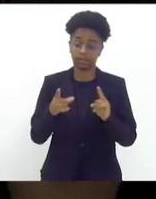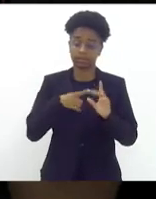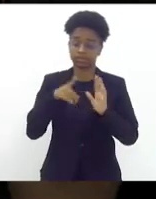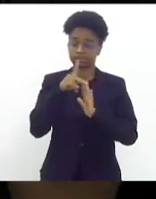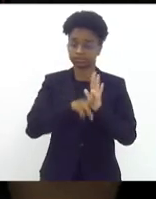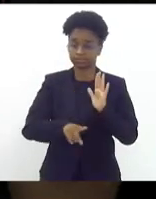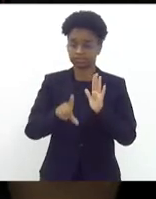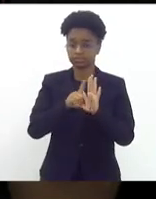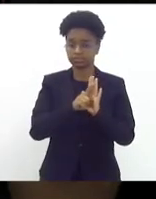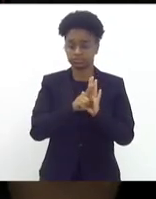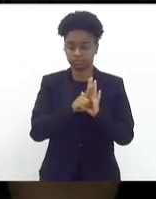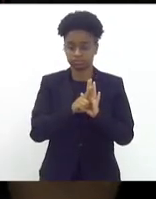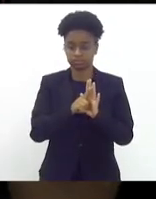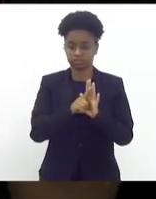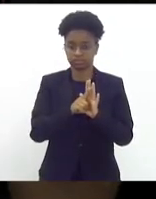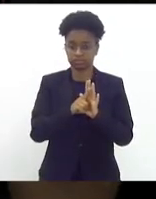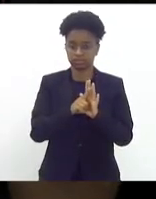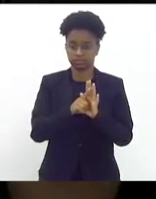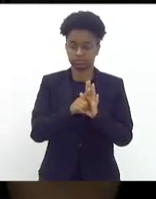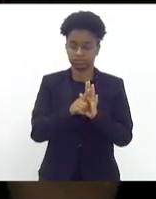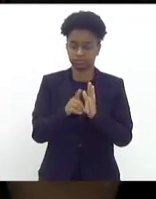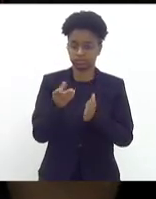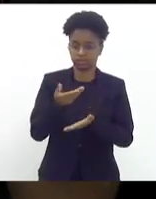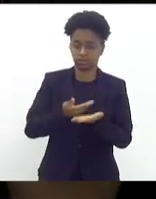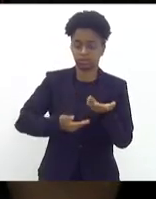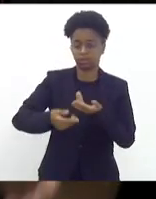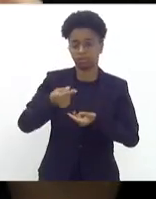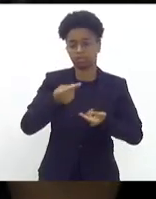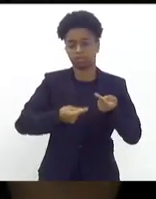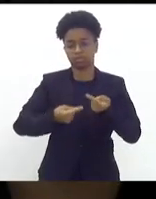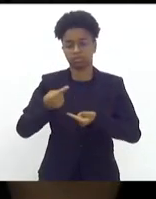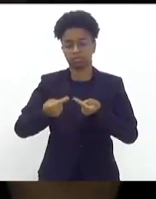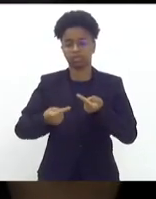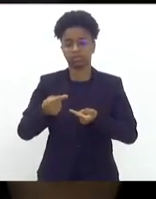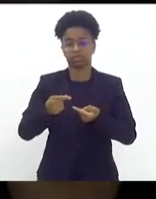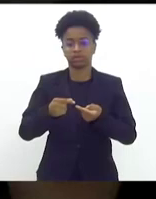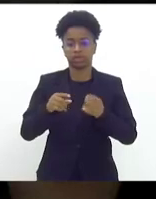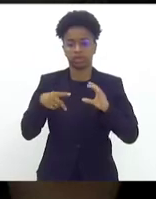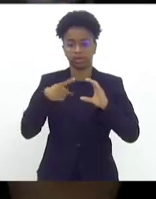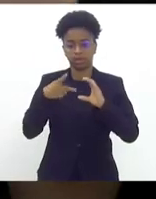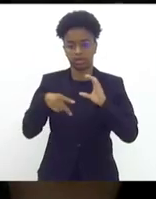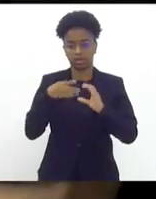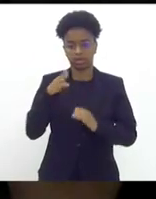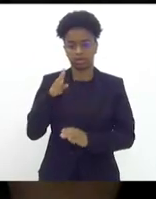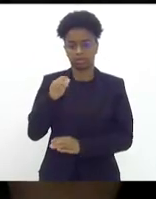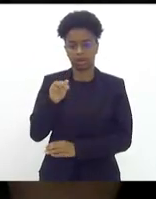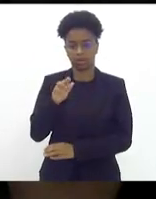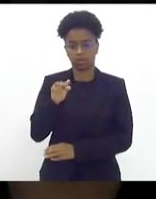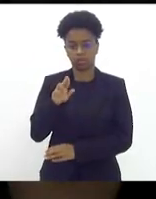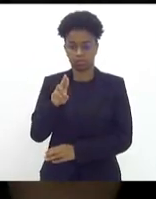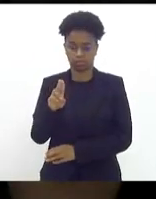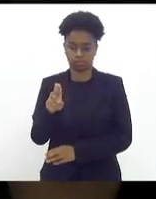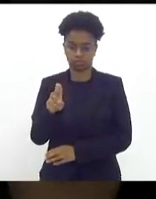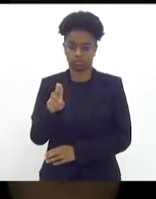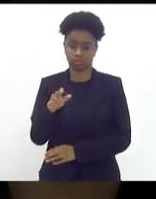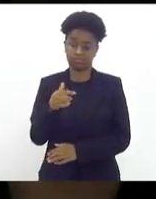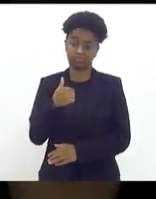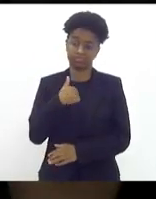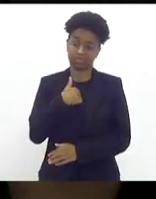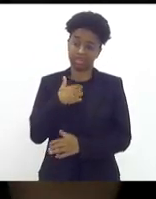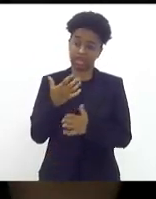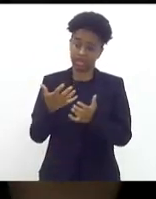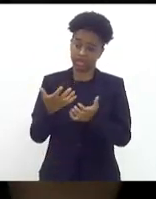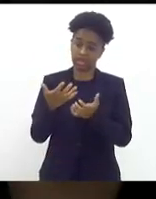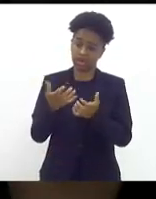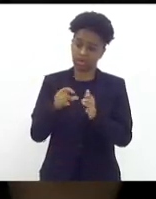lei que tramitou lá na Câmara de Bauru, nesse sentido. Eu queria me